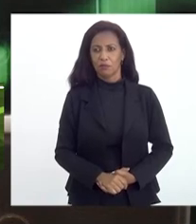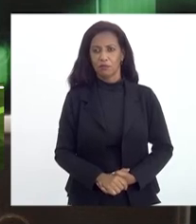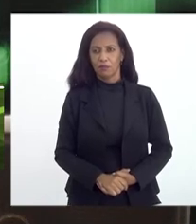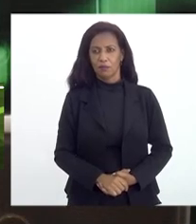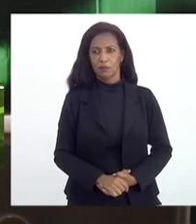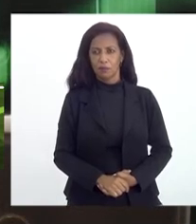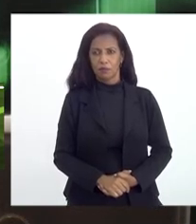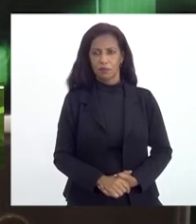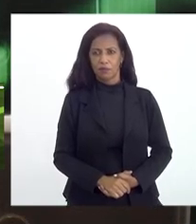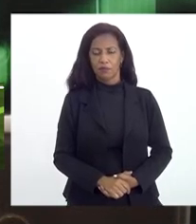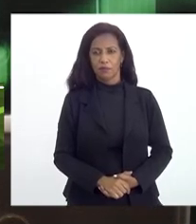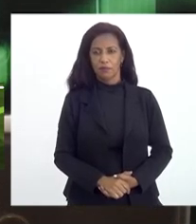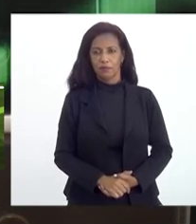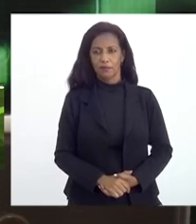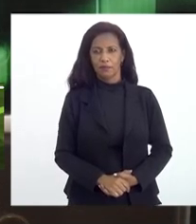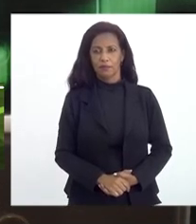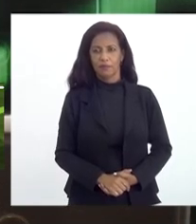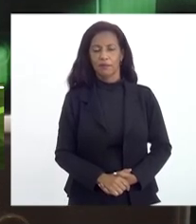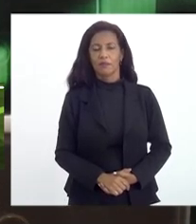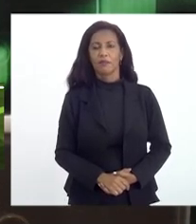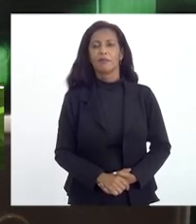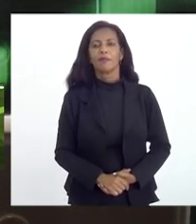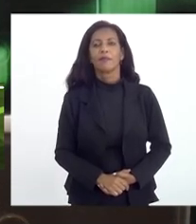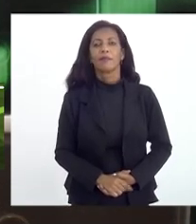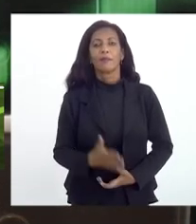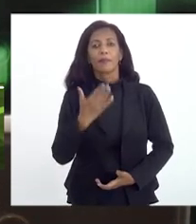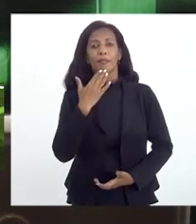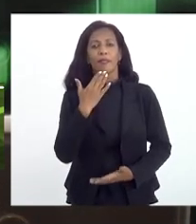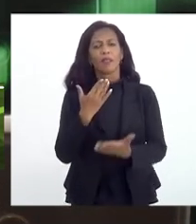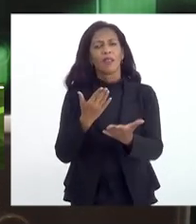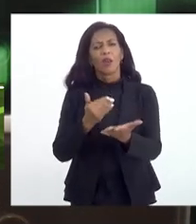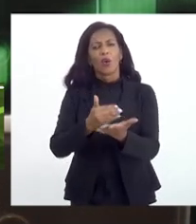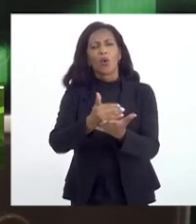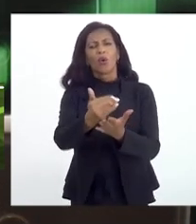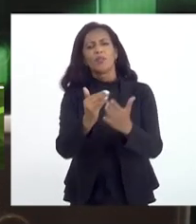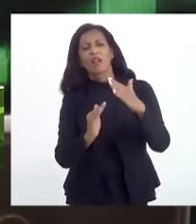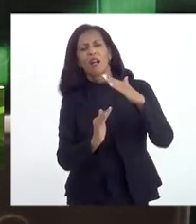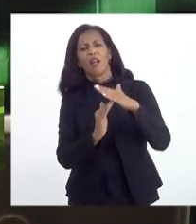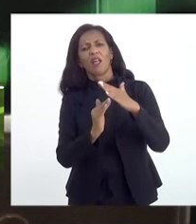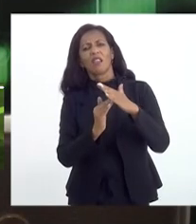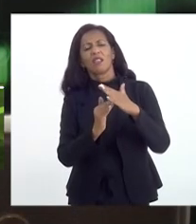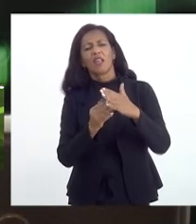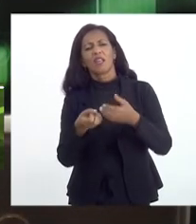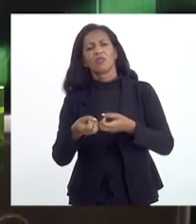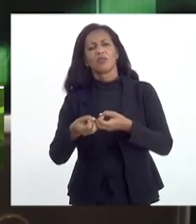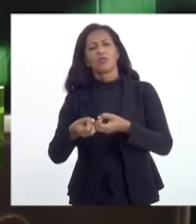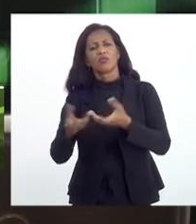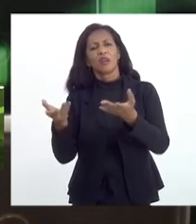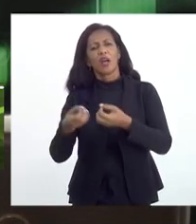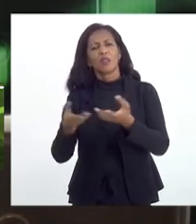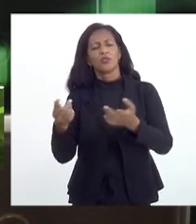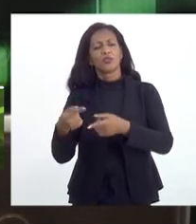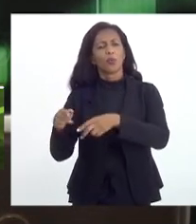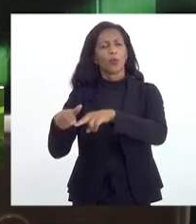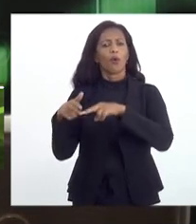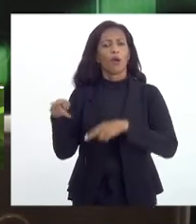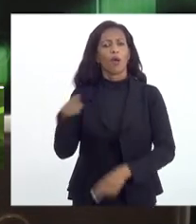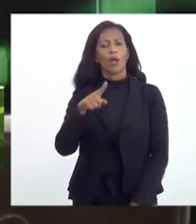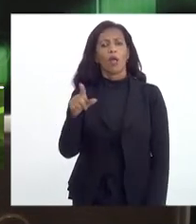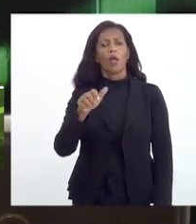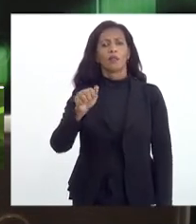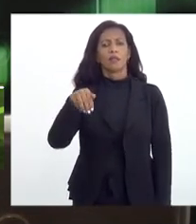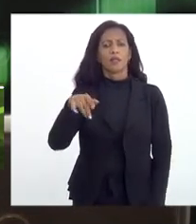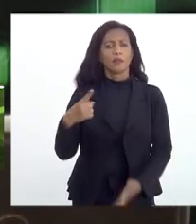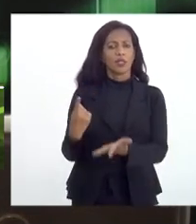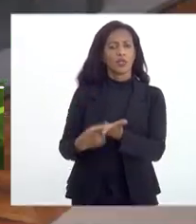Então, pega lá o outro. Não, é só uma questão de ordem. Eu pedi a V. Exª que começasse pelo teto de gasto, por conta da presença do secretário Zamit. Ah, que ele vai sair